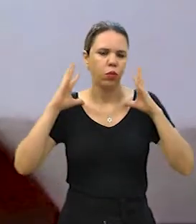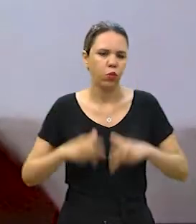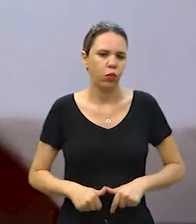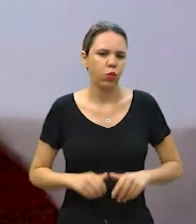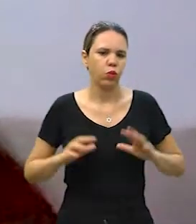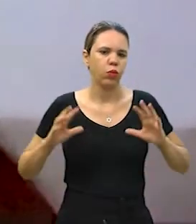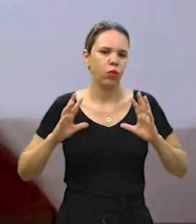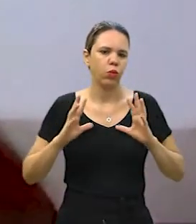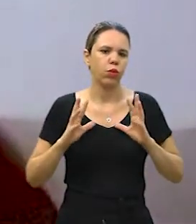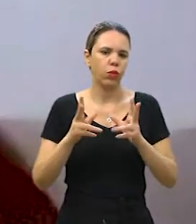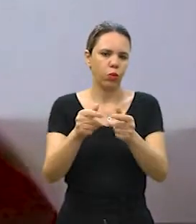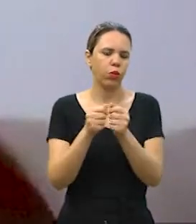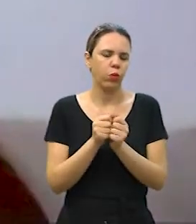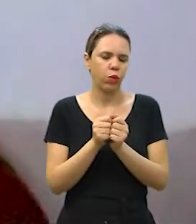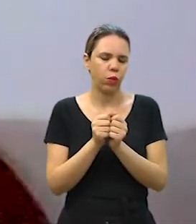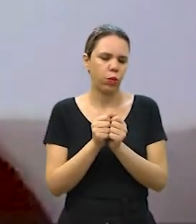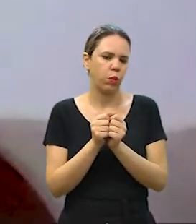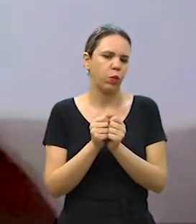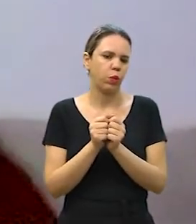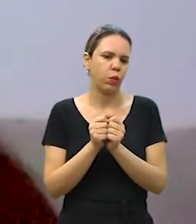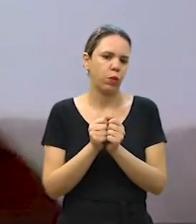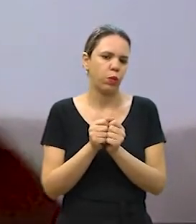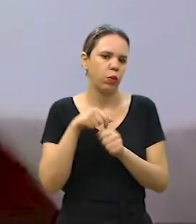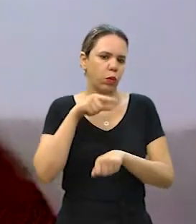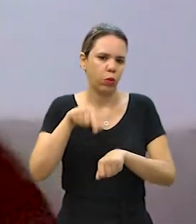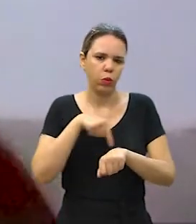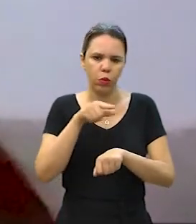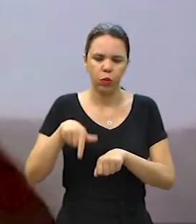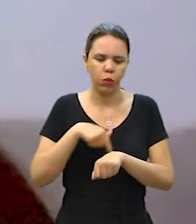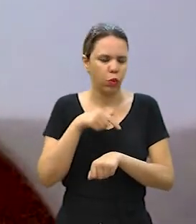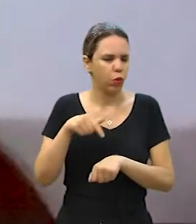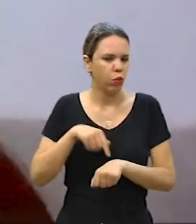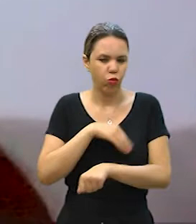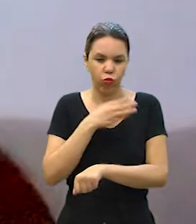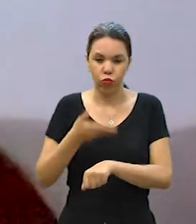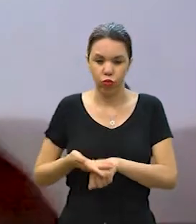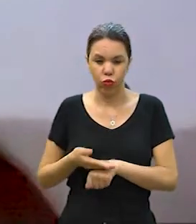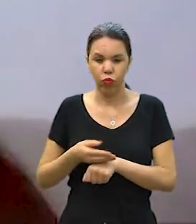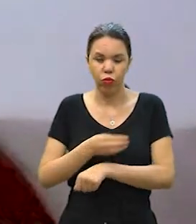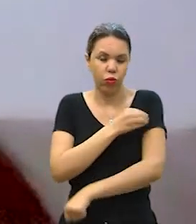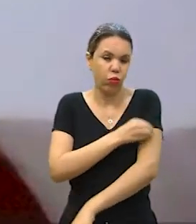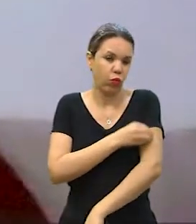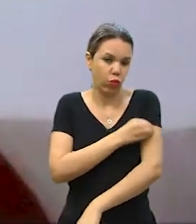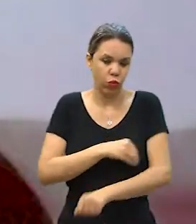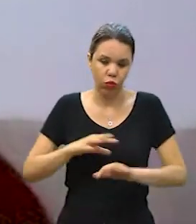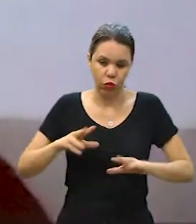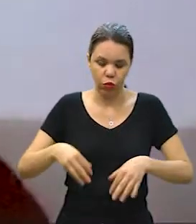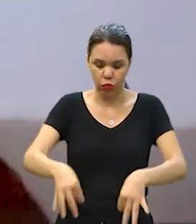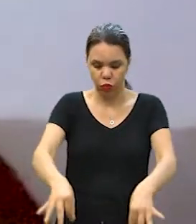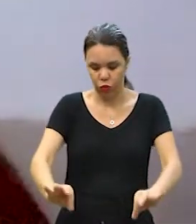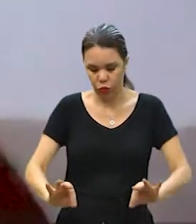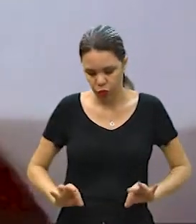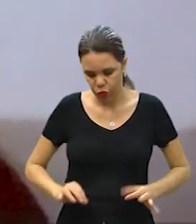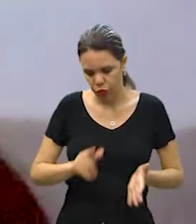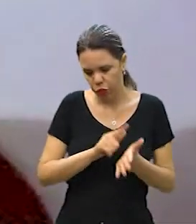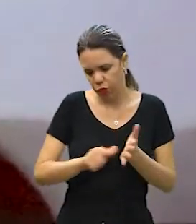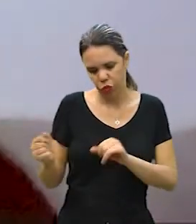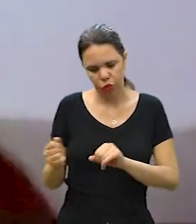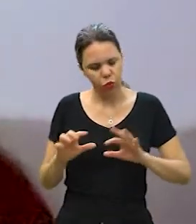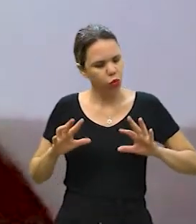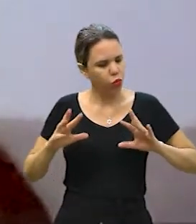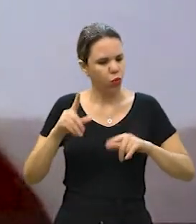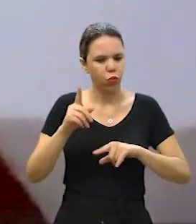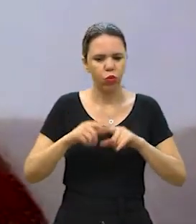tudo, então, em todos os turnos, né, passar álcool em tudo, colocar o tapete, deixar todos, né,